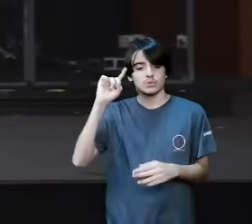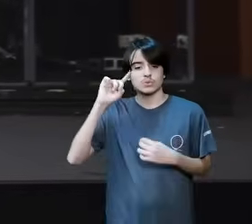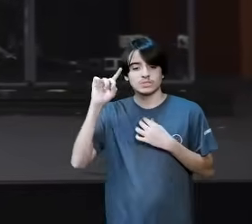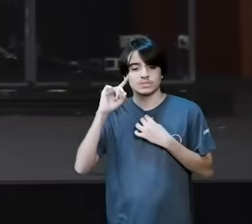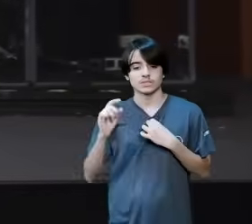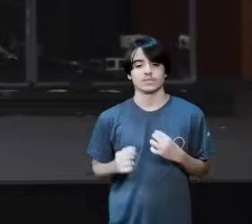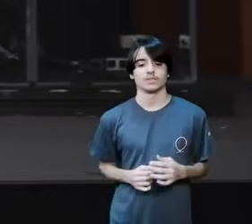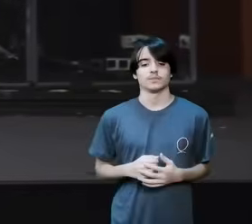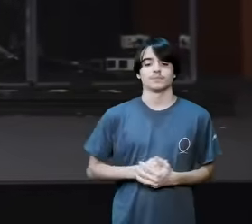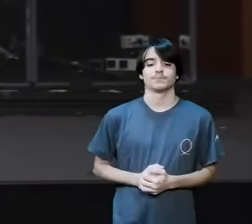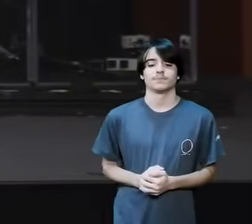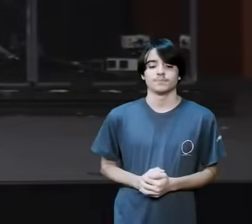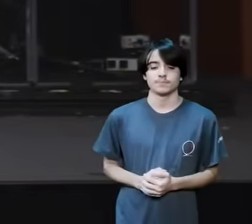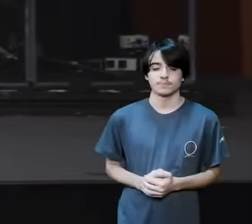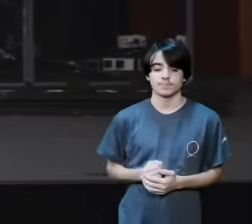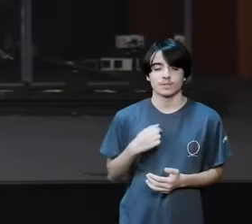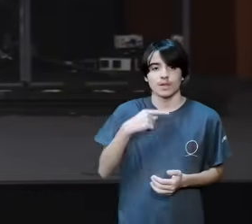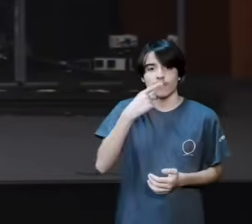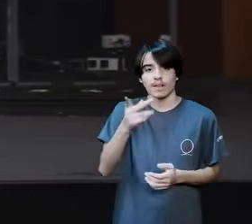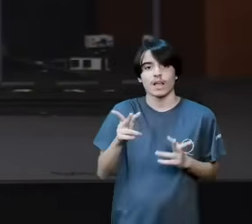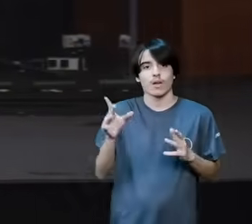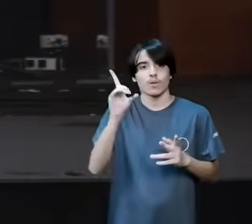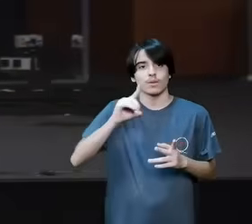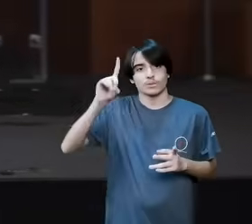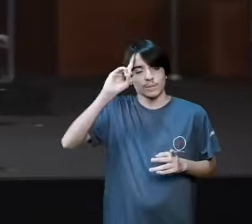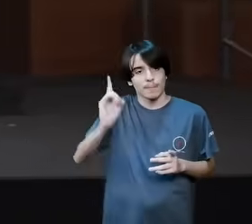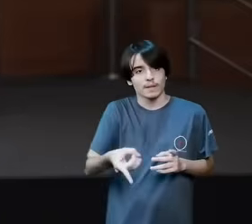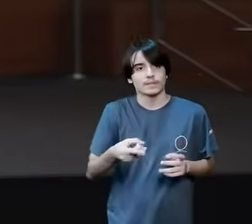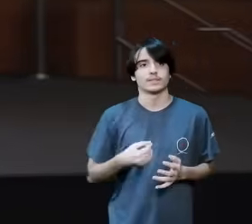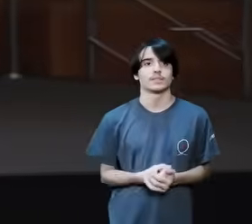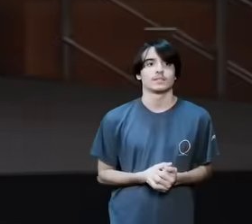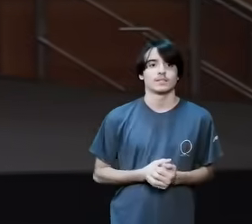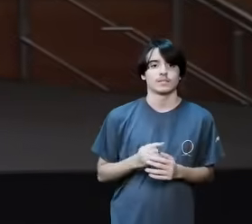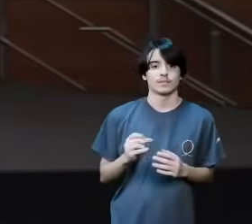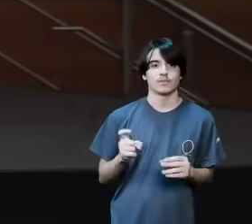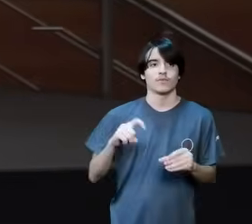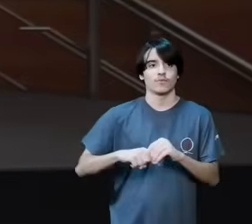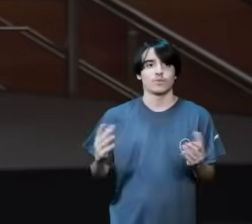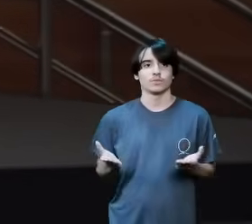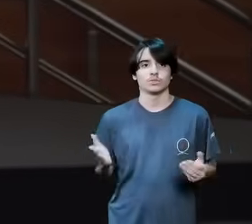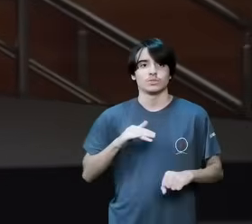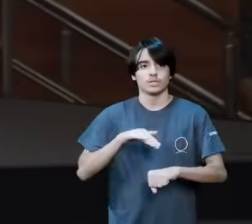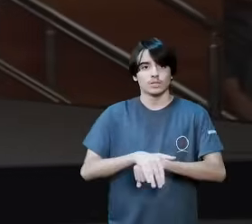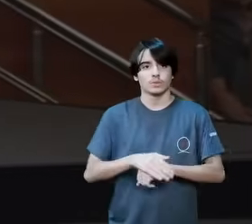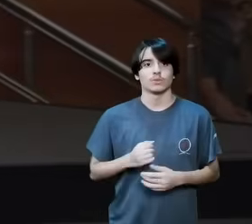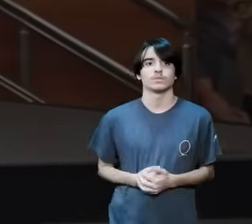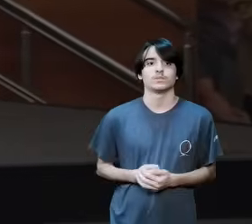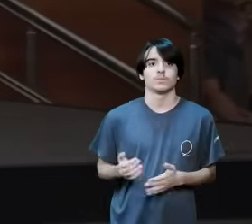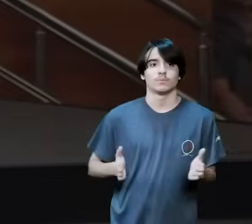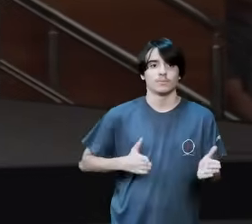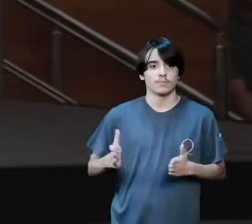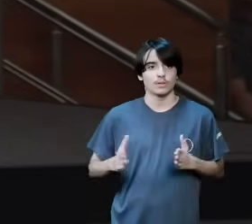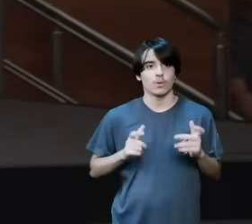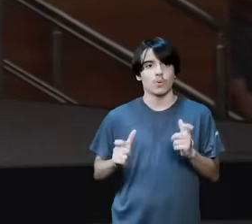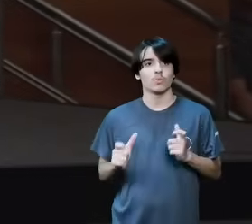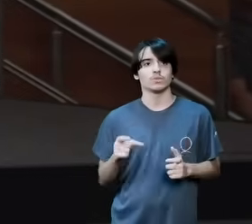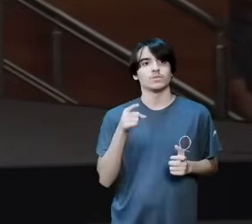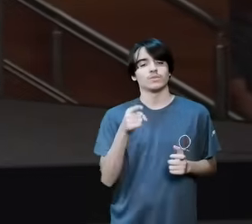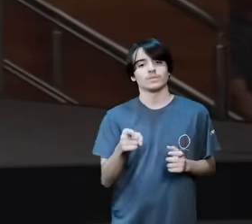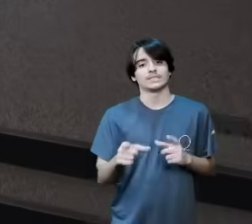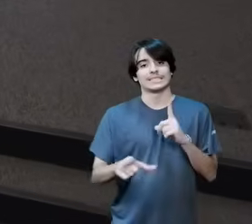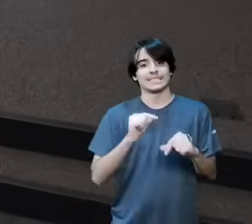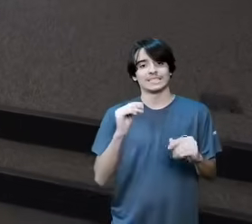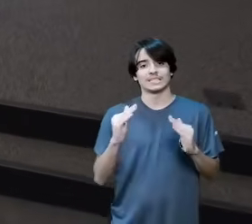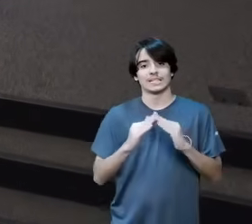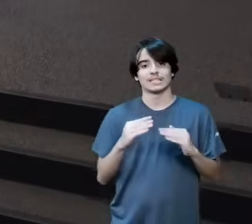e corriqueiras. Eu vou falar como Deus está mandando, que se volte aqui nessa noite o tempo aonde você saía de